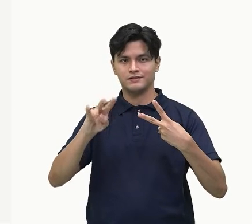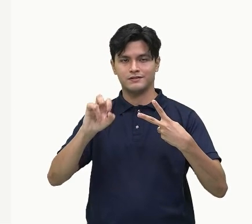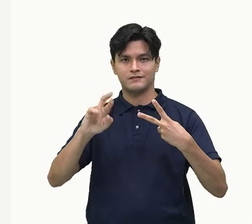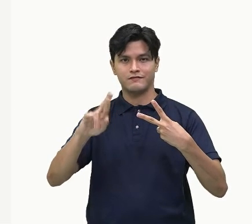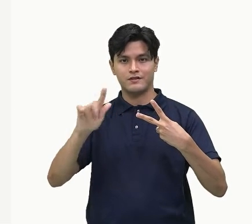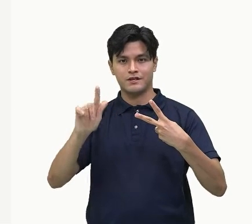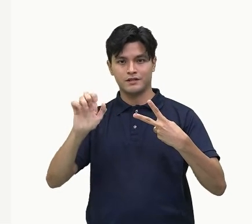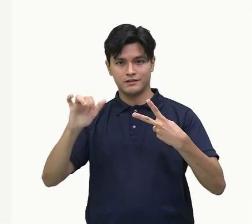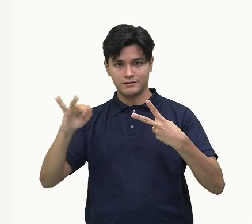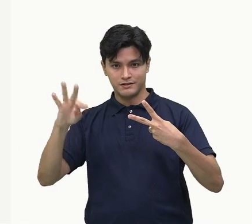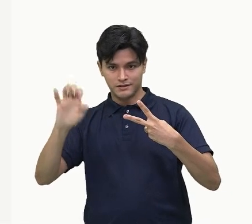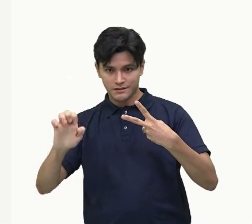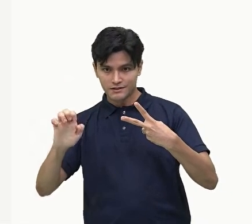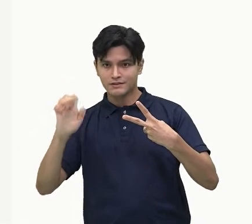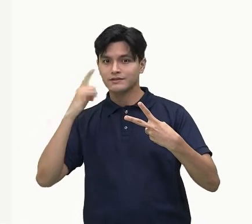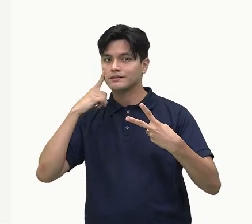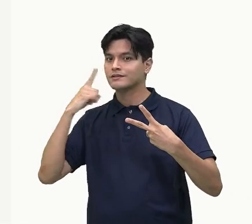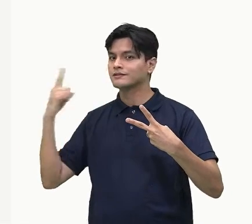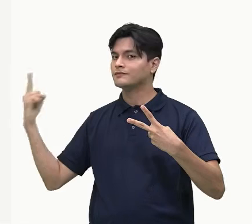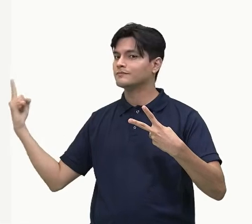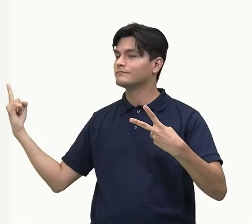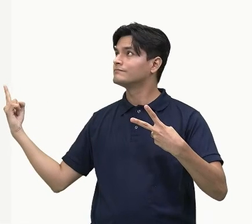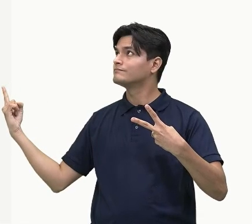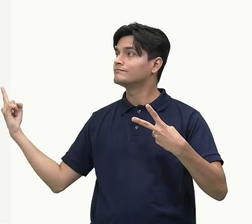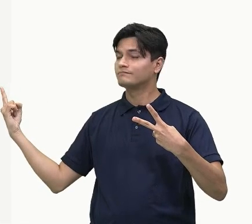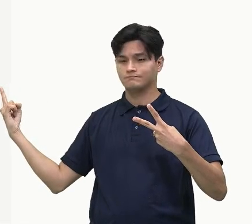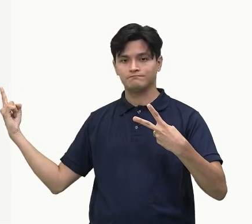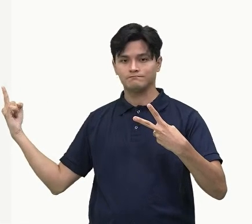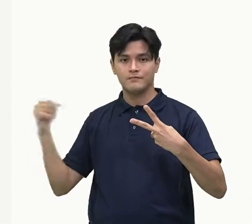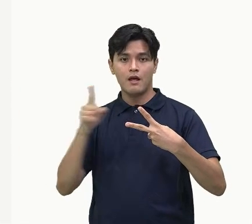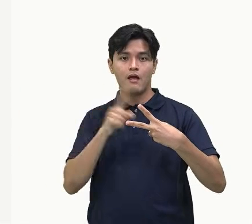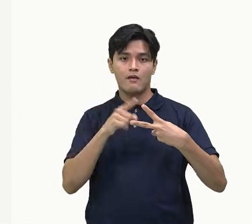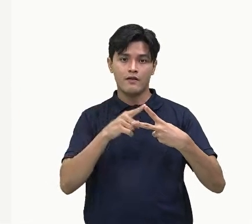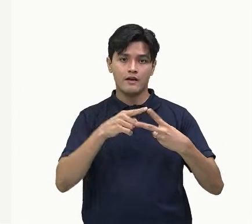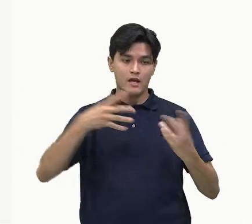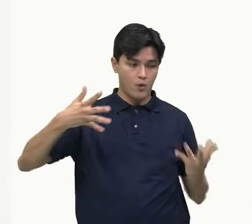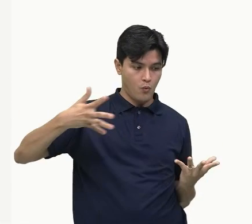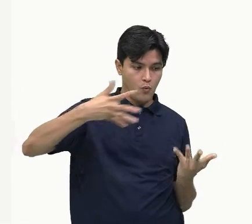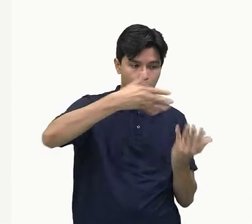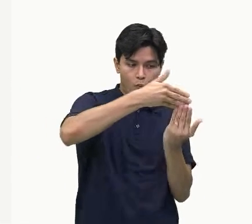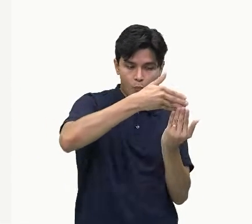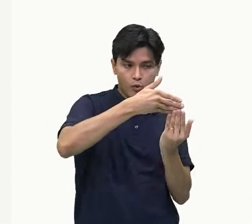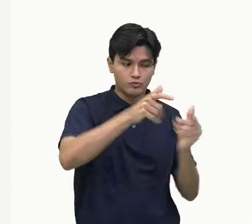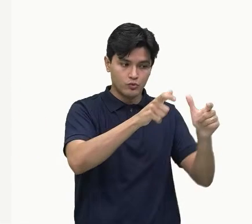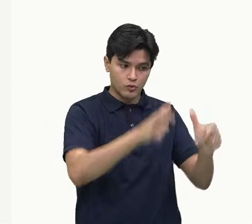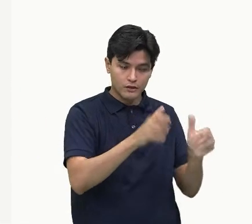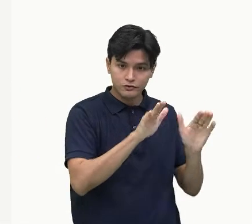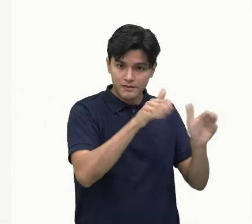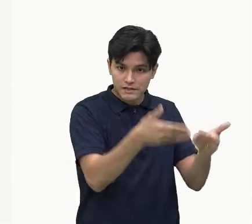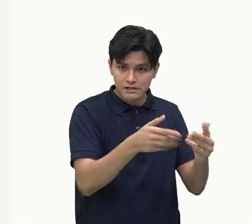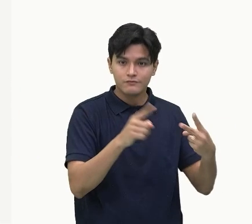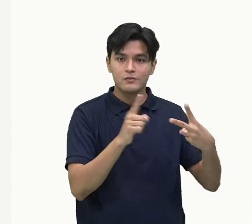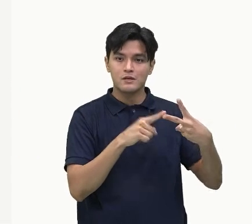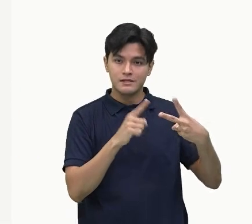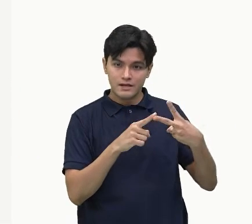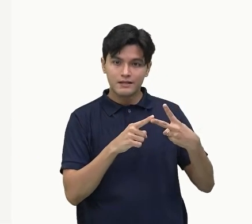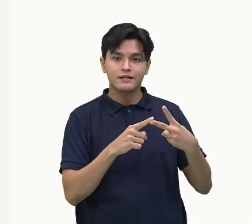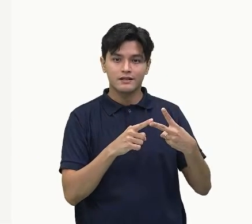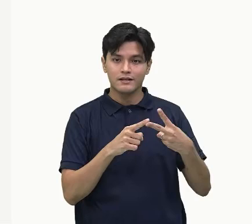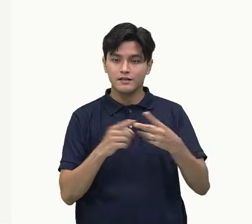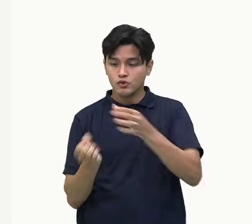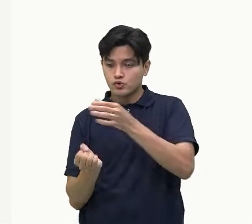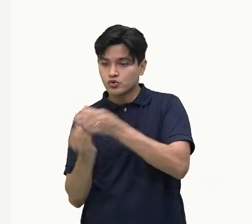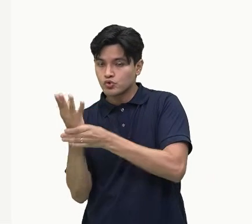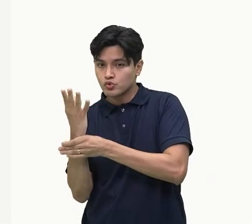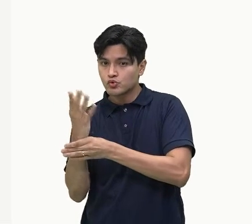Convergente é quando converge para um ponto. Divergente é quando diverge de um ponto. E paralelo não é nenhum nem outro,